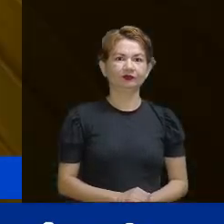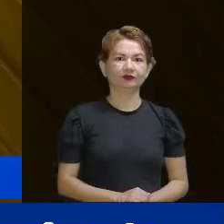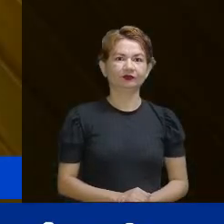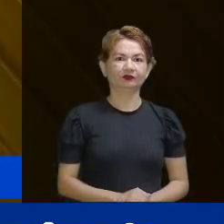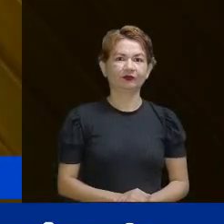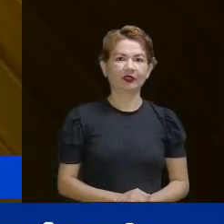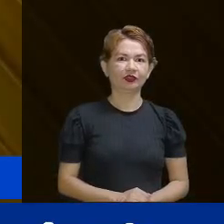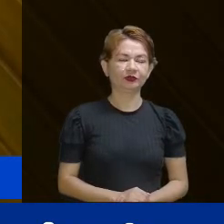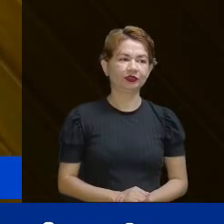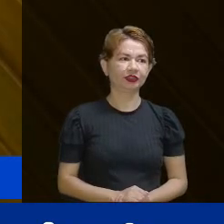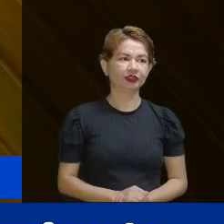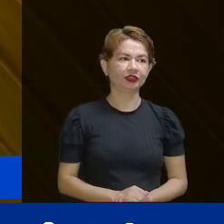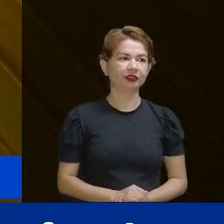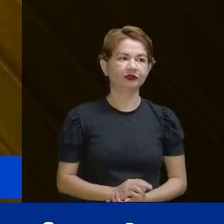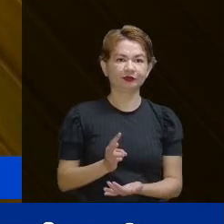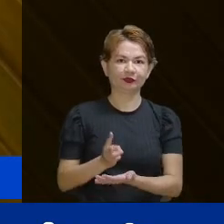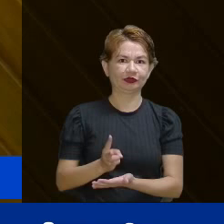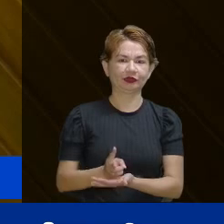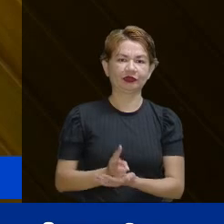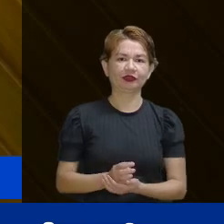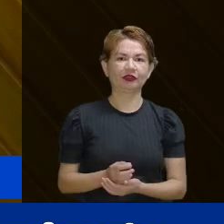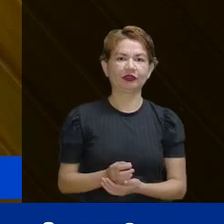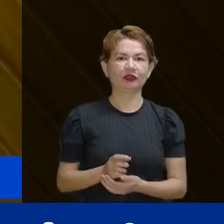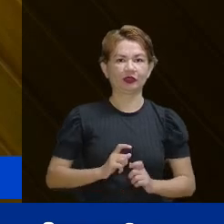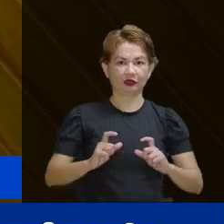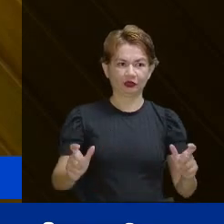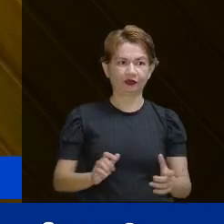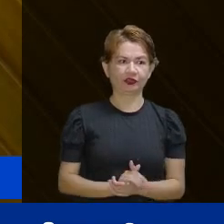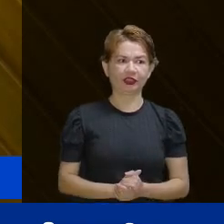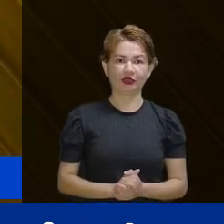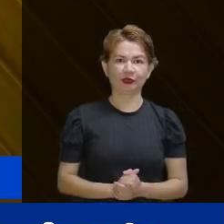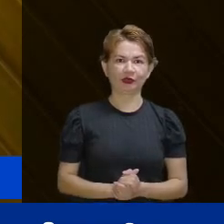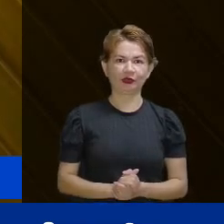Em continuidade à solenidade, convidamos ao